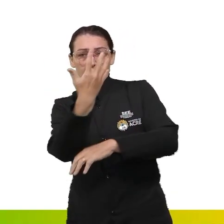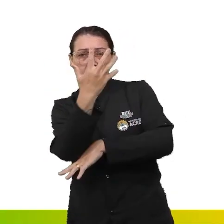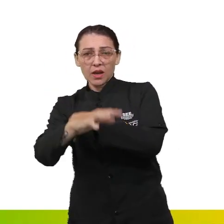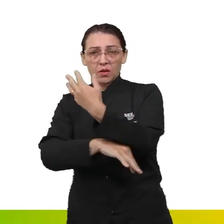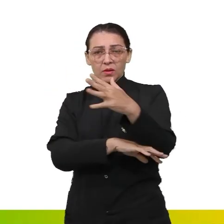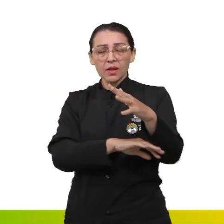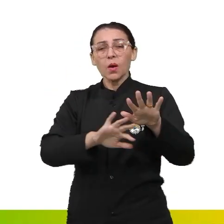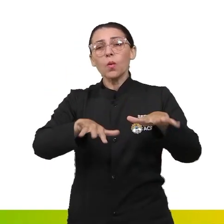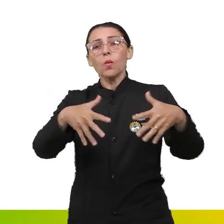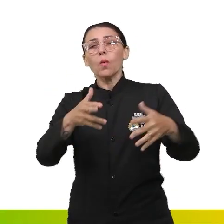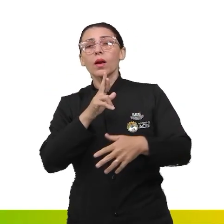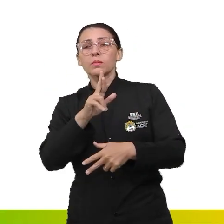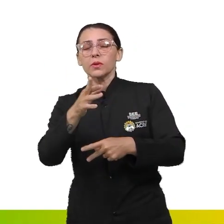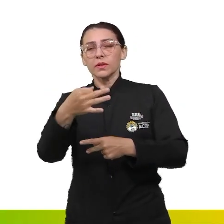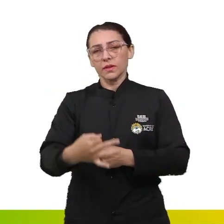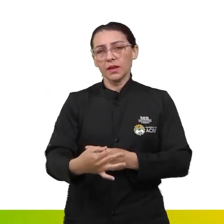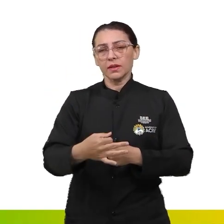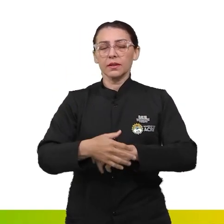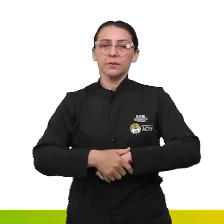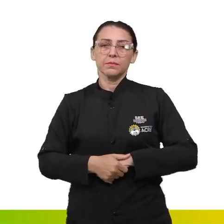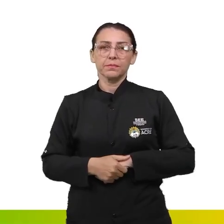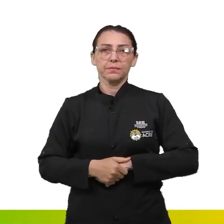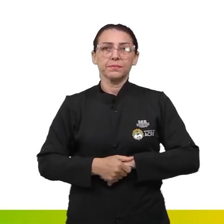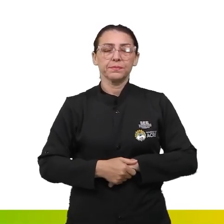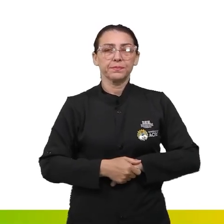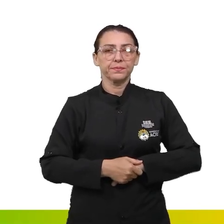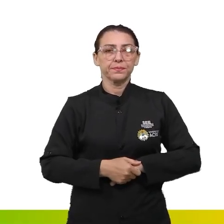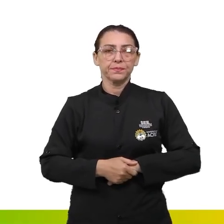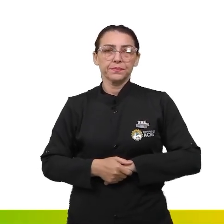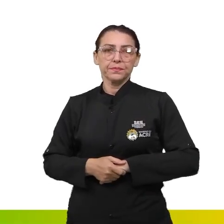Qual é a alternativa que vocês acham correta